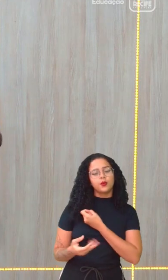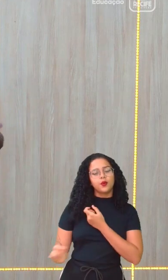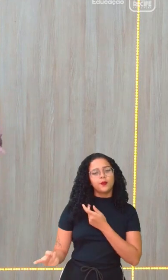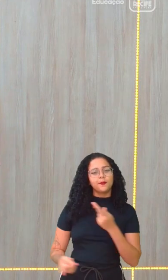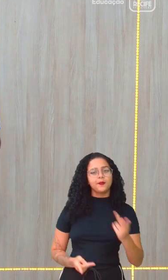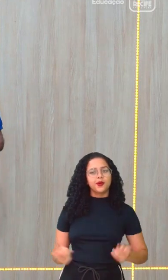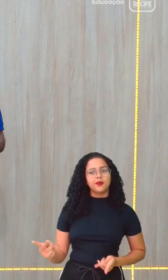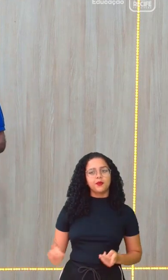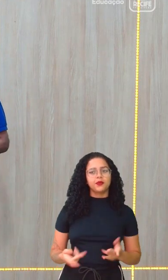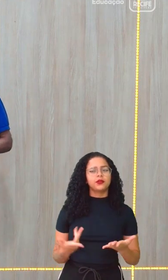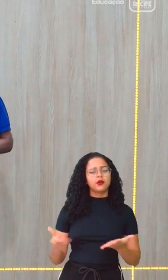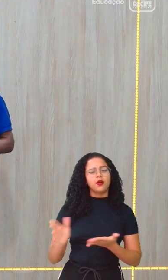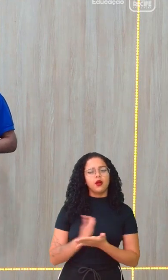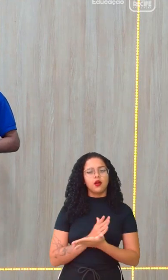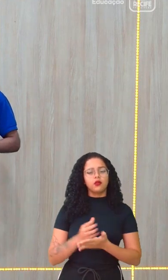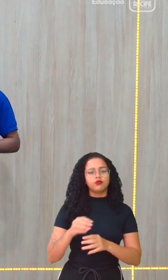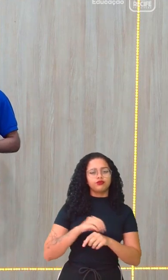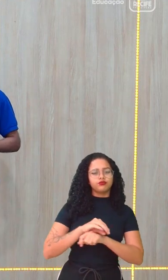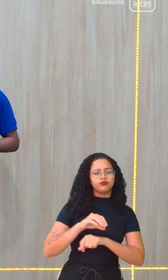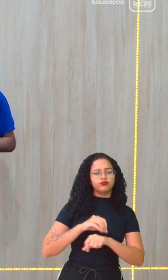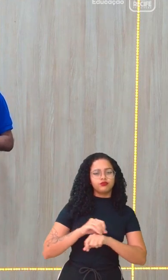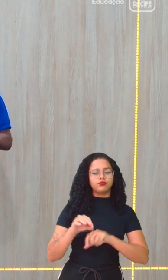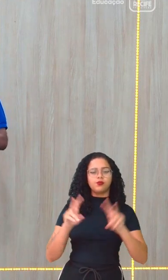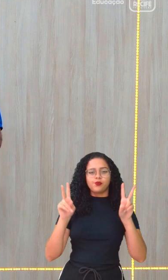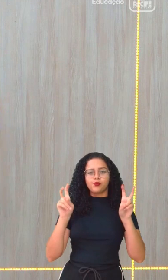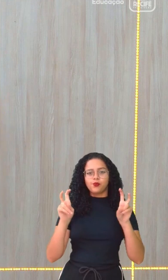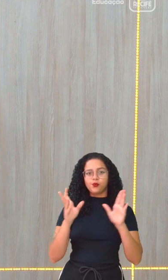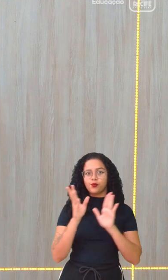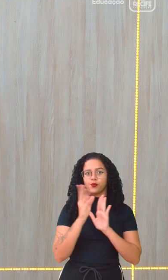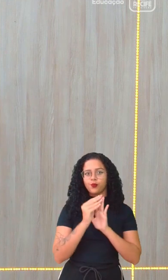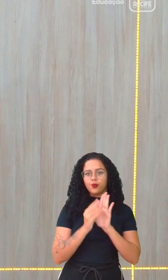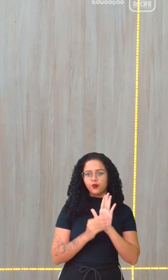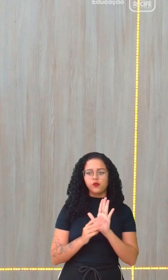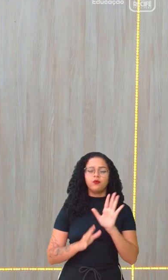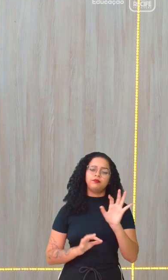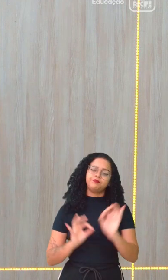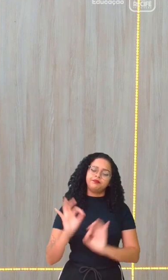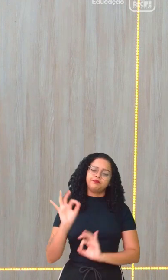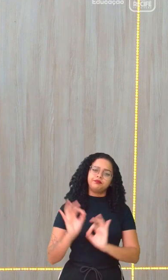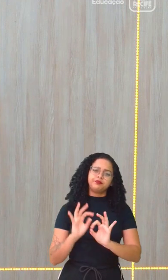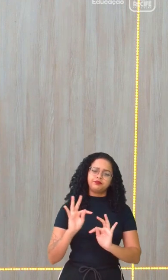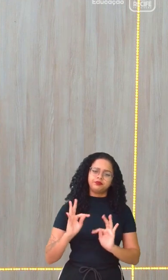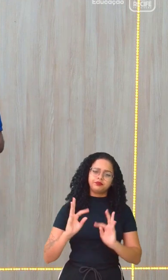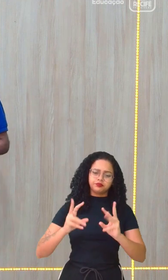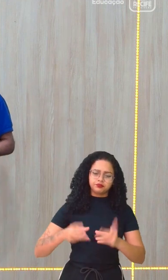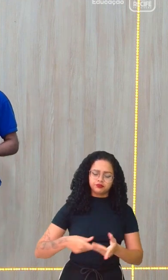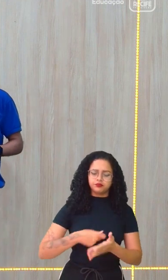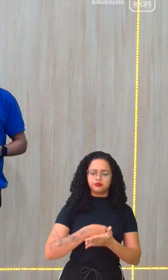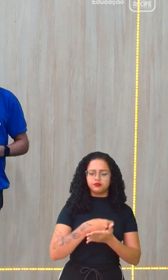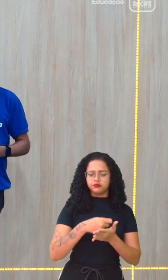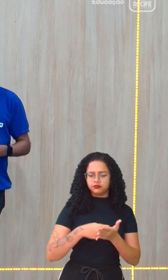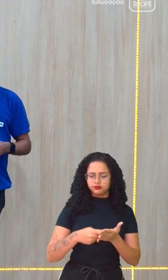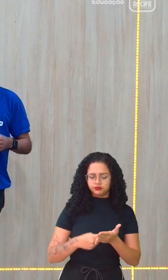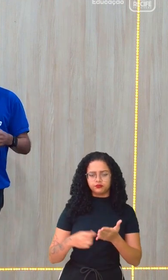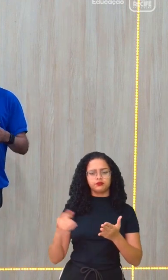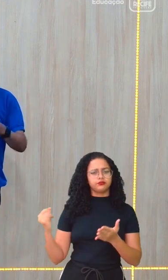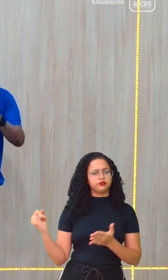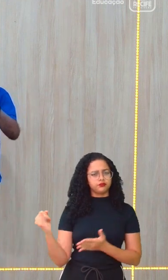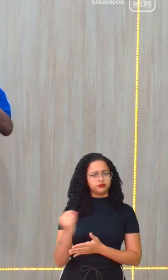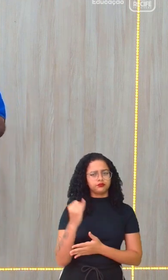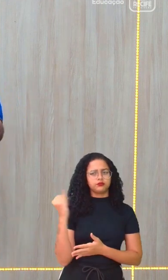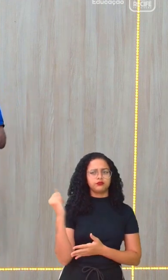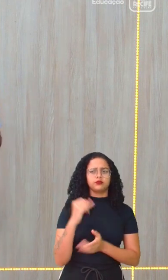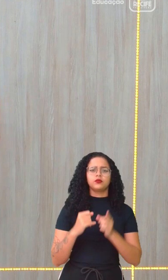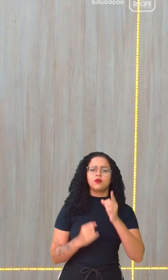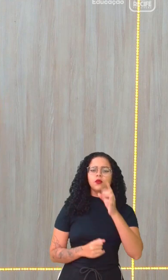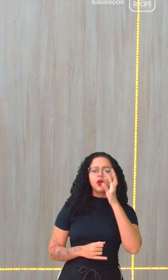vamos dar os recadinhos aí a respeito do conteúdo. Separa aí todo o teu ambiente de estudo para fazer as anotações, que é bem importante, tá bom? E